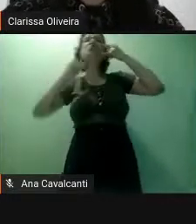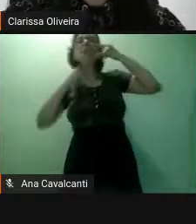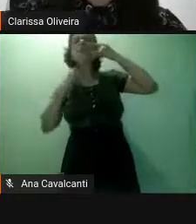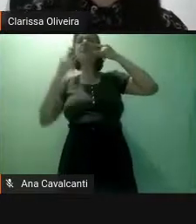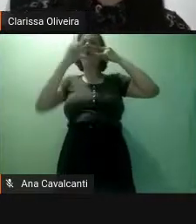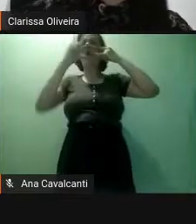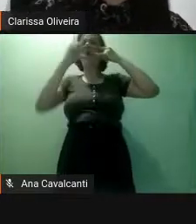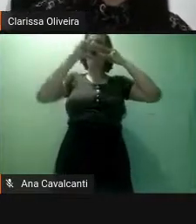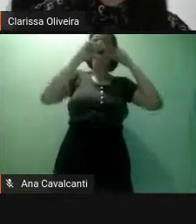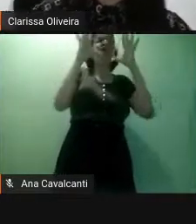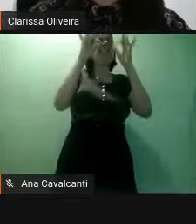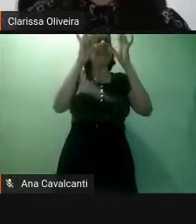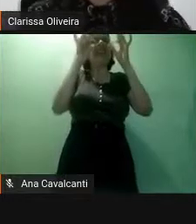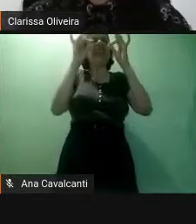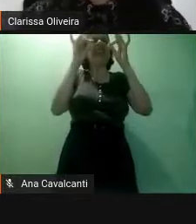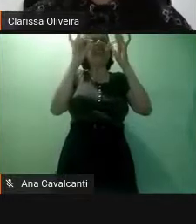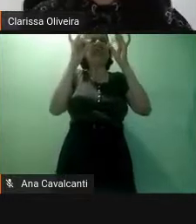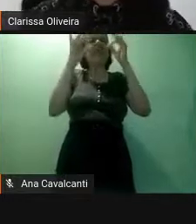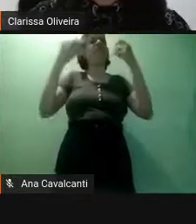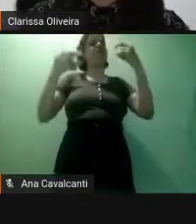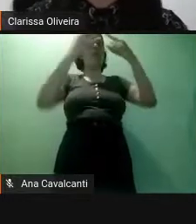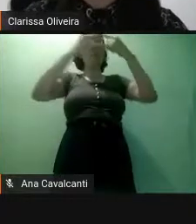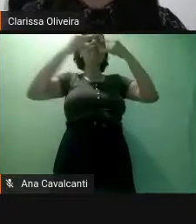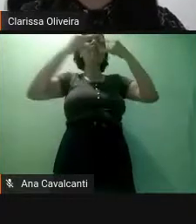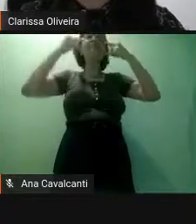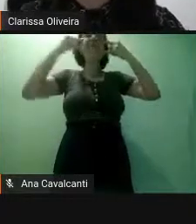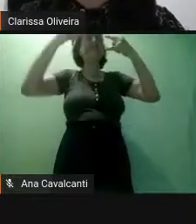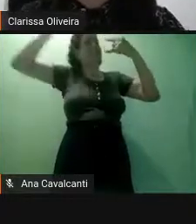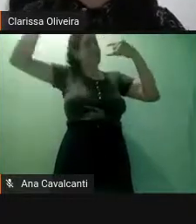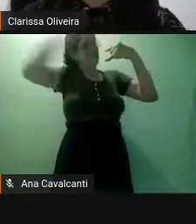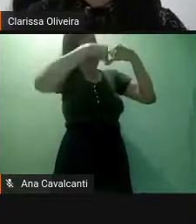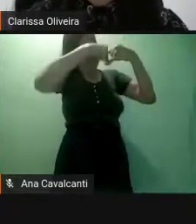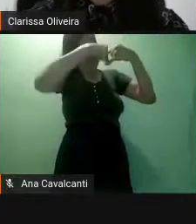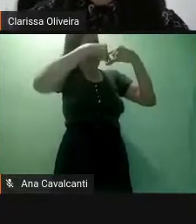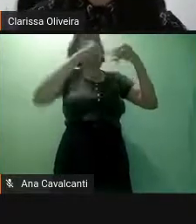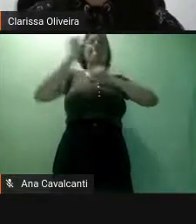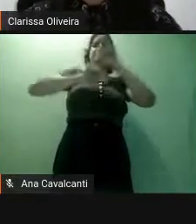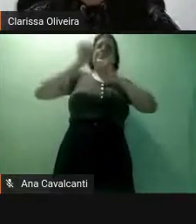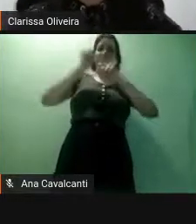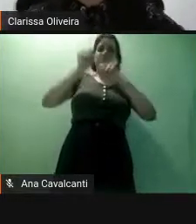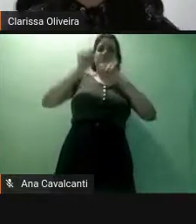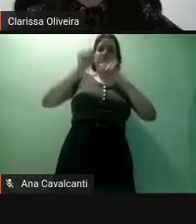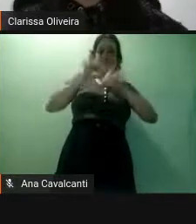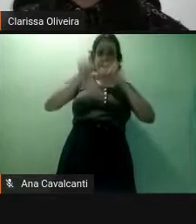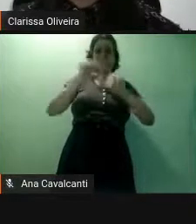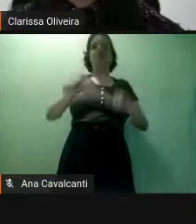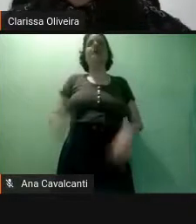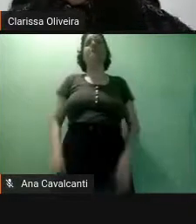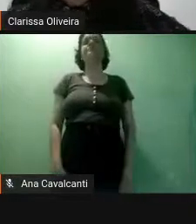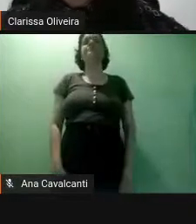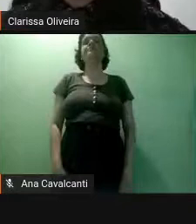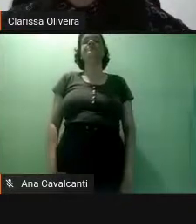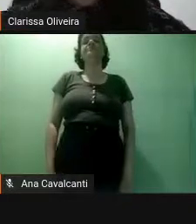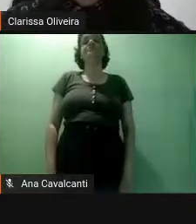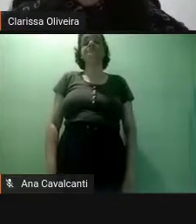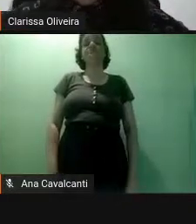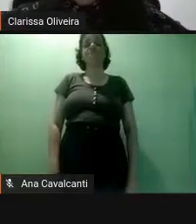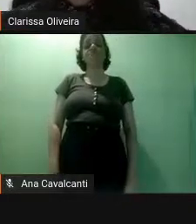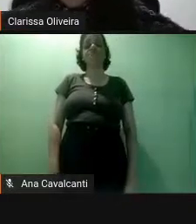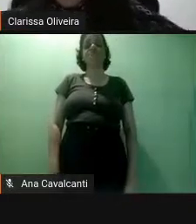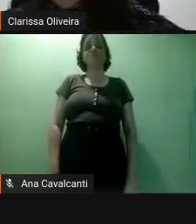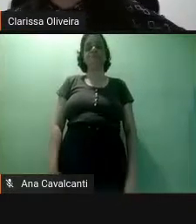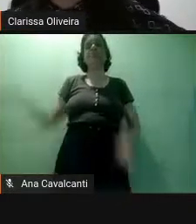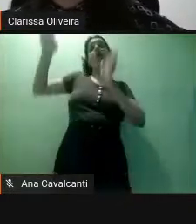apresenta algum rasgo. Então, você precisa ir trocando assim. Ok? Aí, eu cheguei